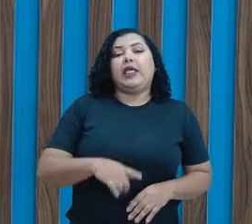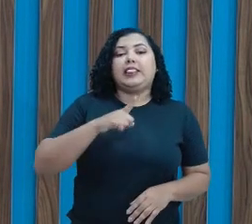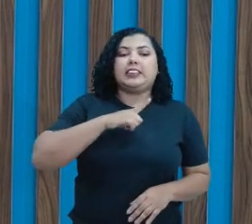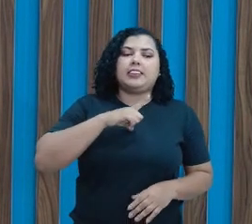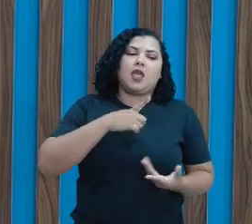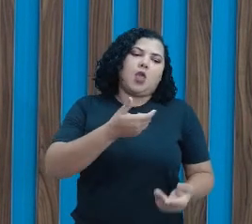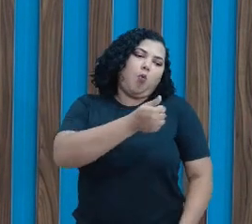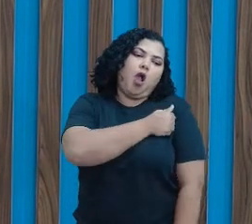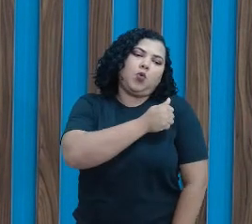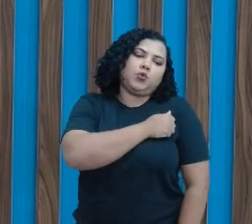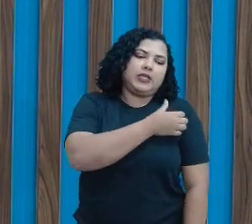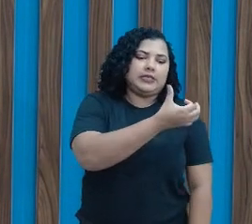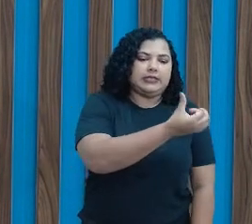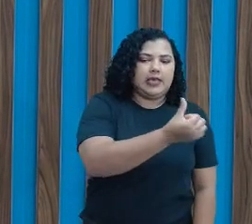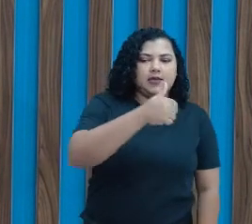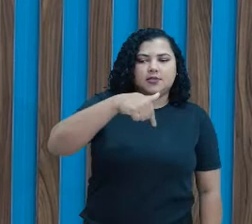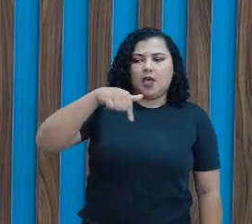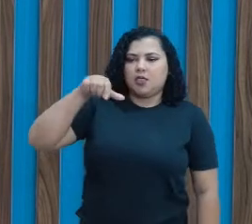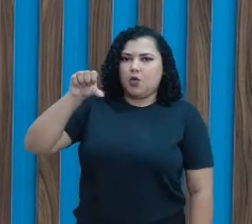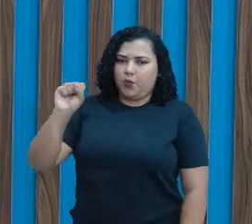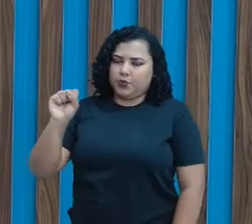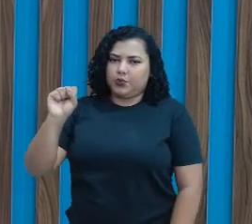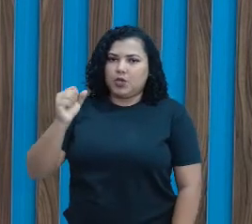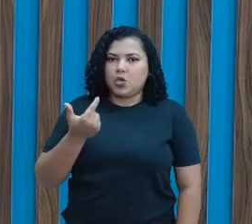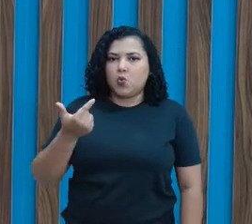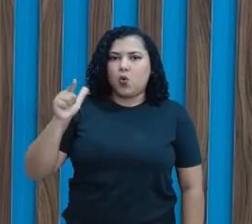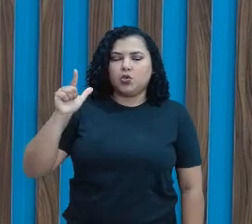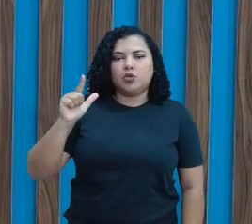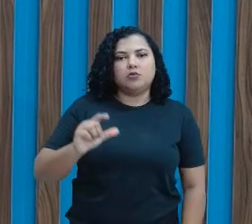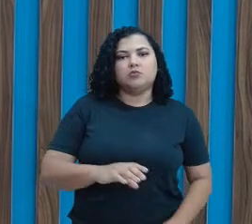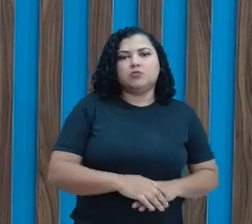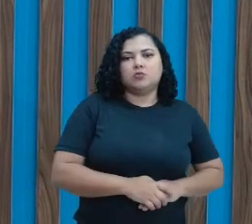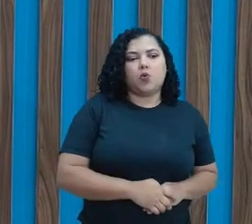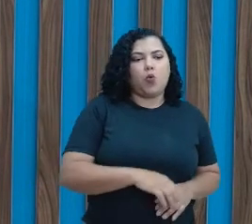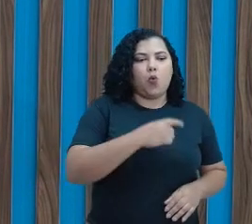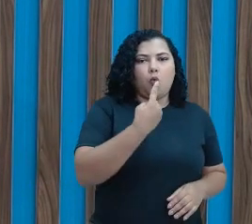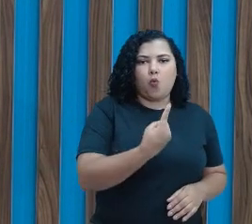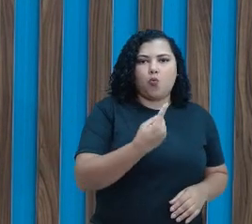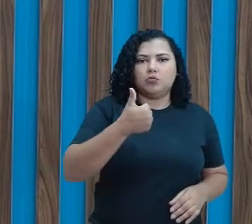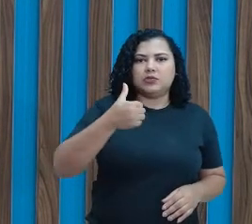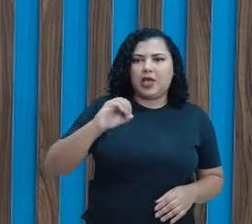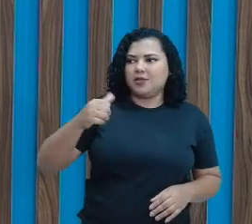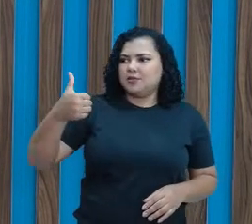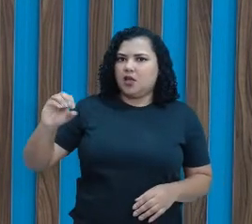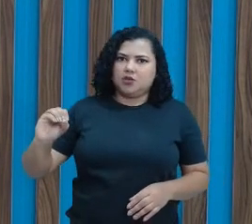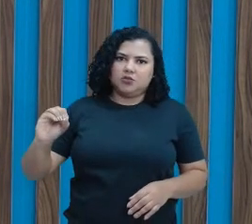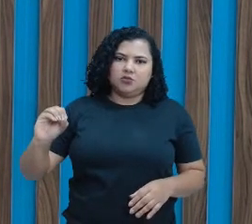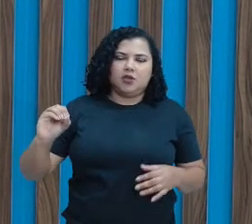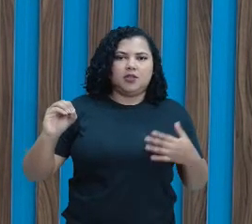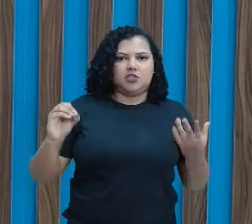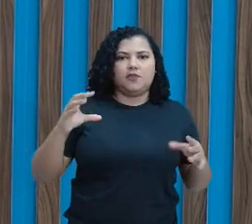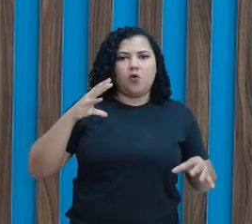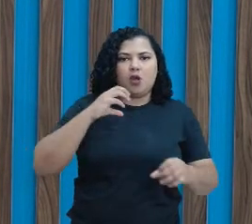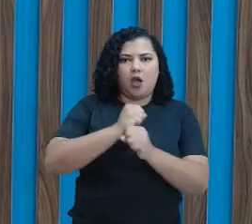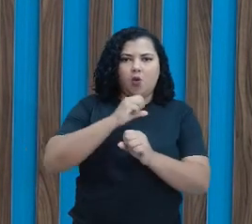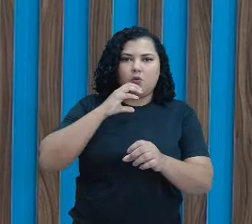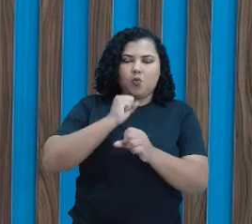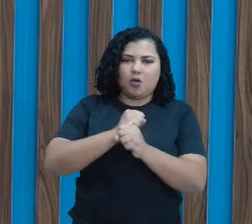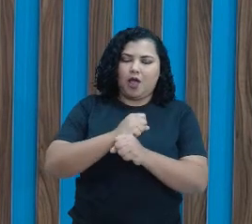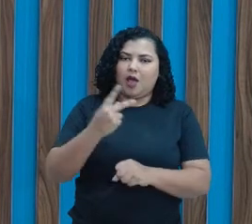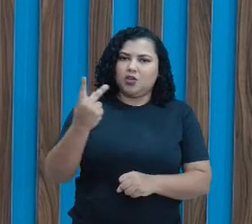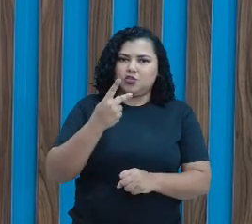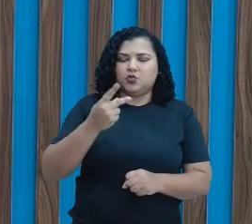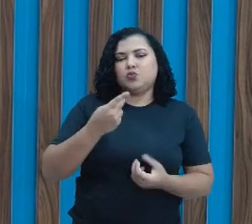que tirou 6, 7 e 8, por exemplo, e depois eu tenho um aluno que tirou 1, 10 e 10. Então, se a gente for calcular essas